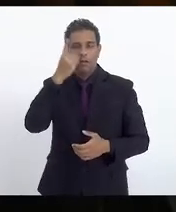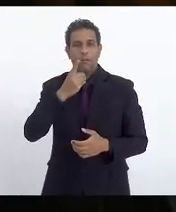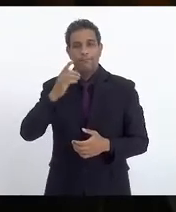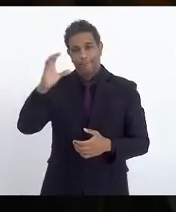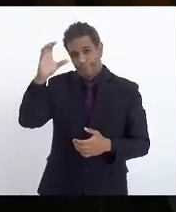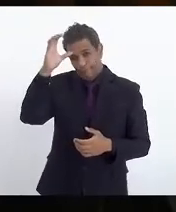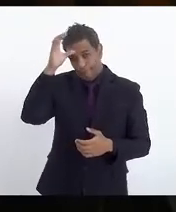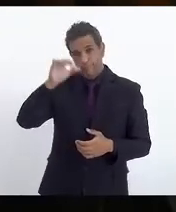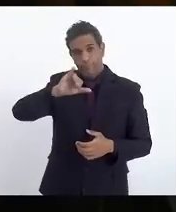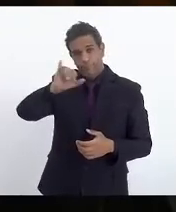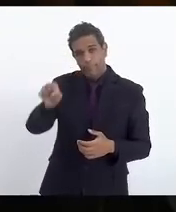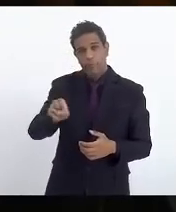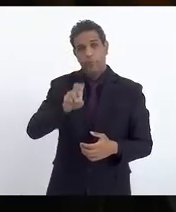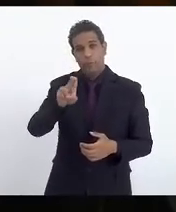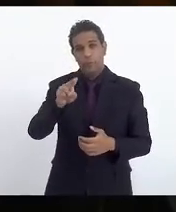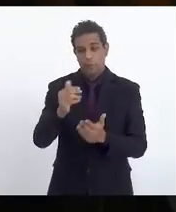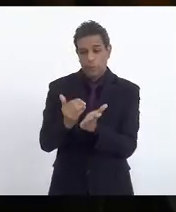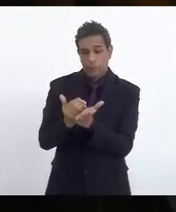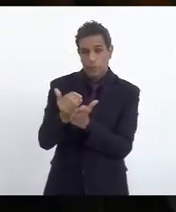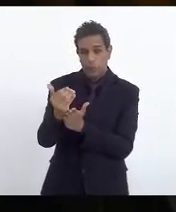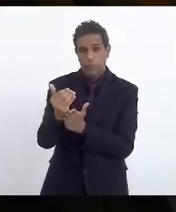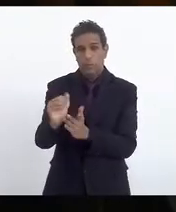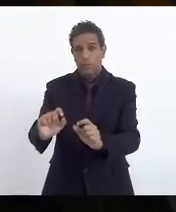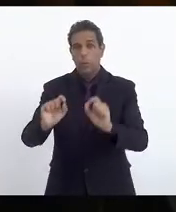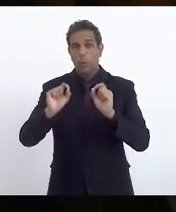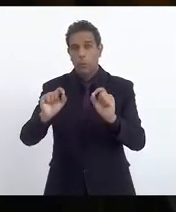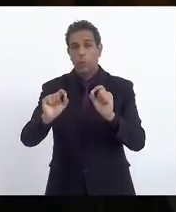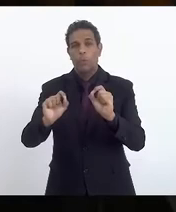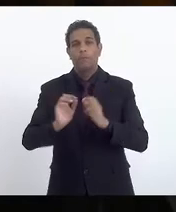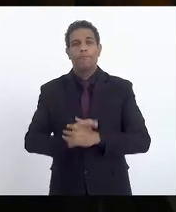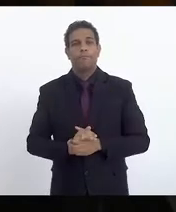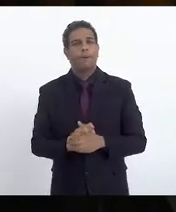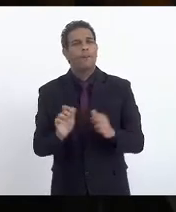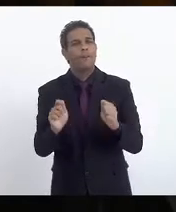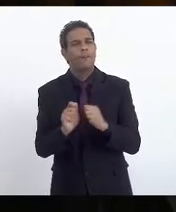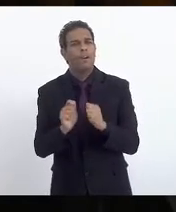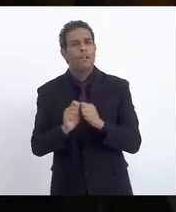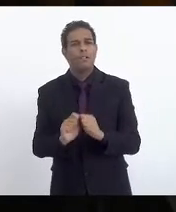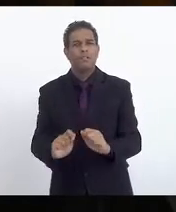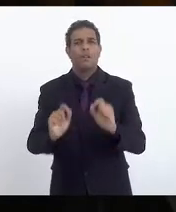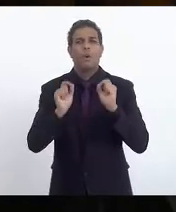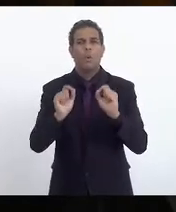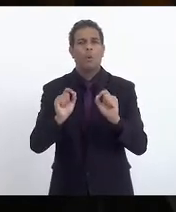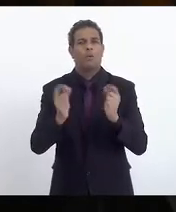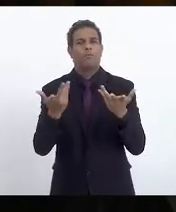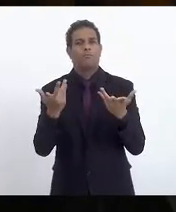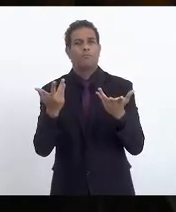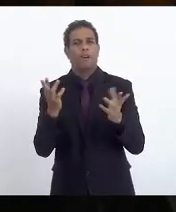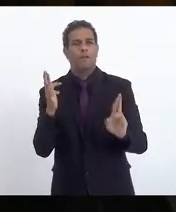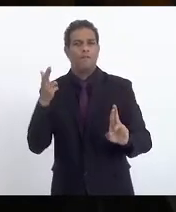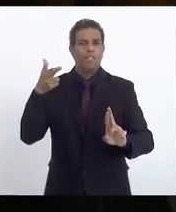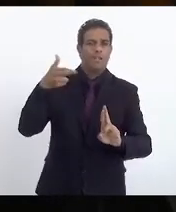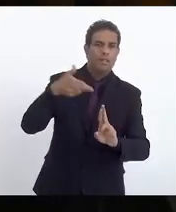eu quero aqui neste expediente inicial a fazer é referência